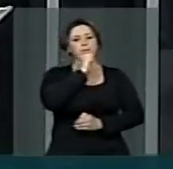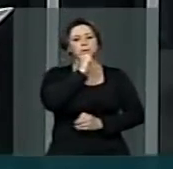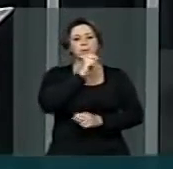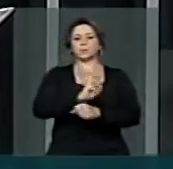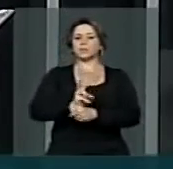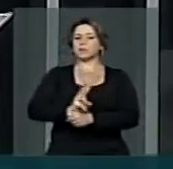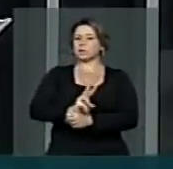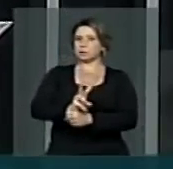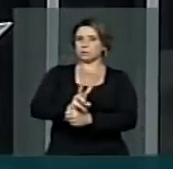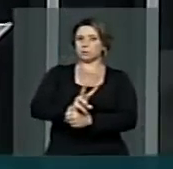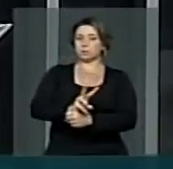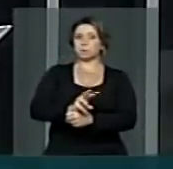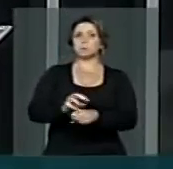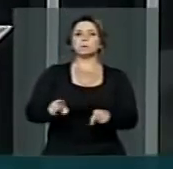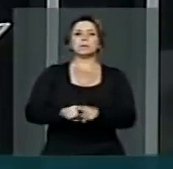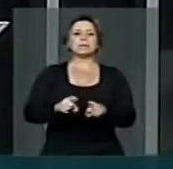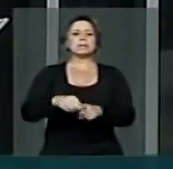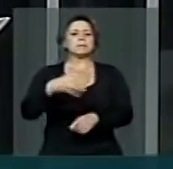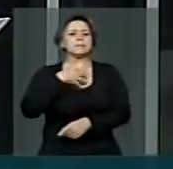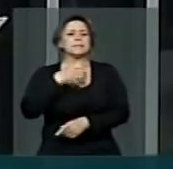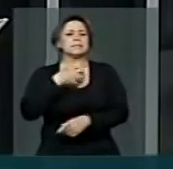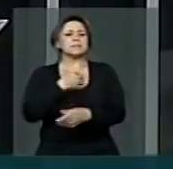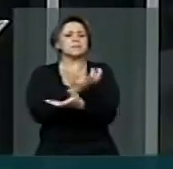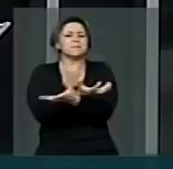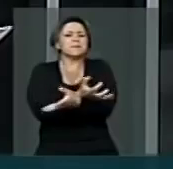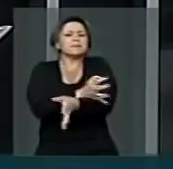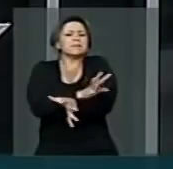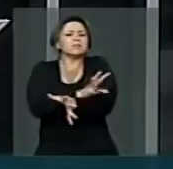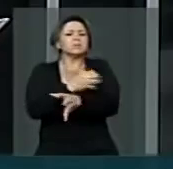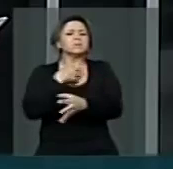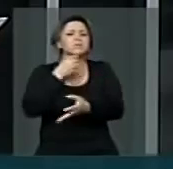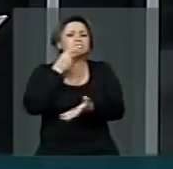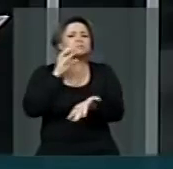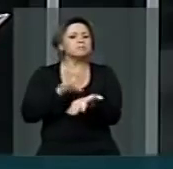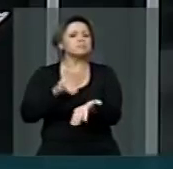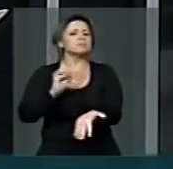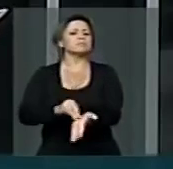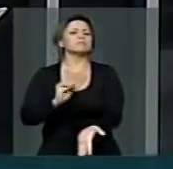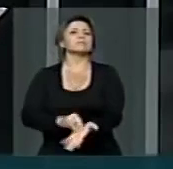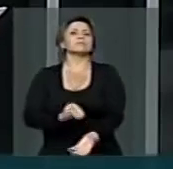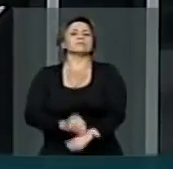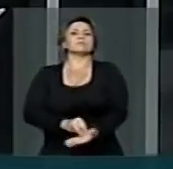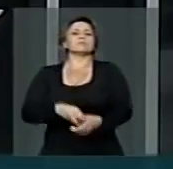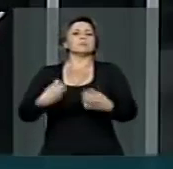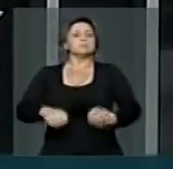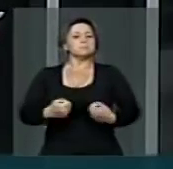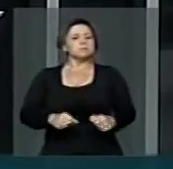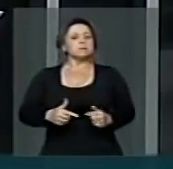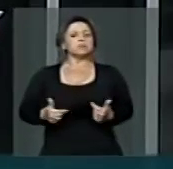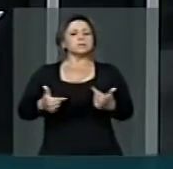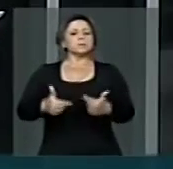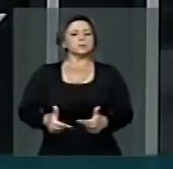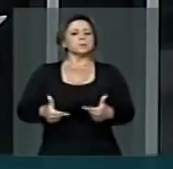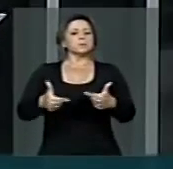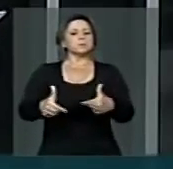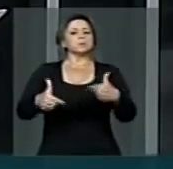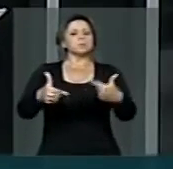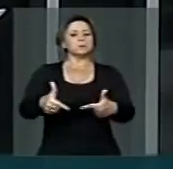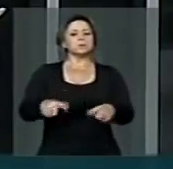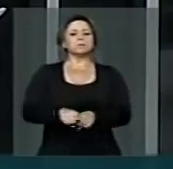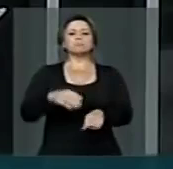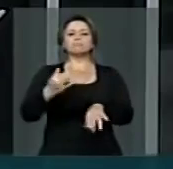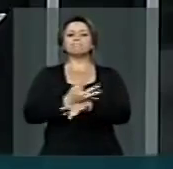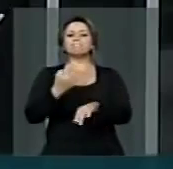controle. Esse vazio, essa anomia regulatória se torna ainda mais